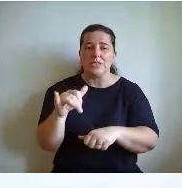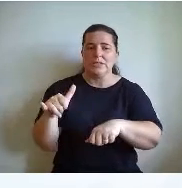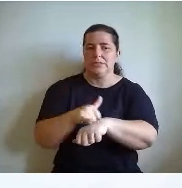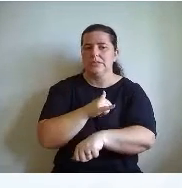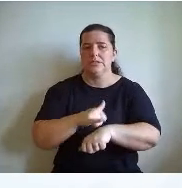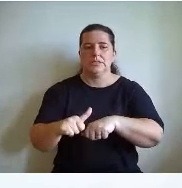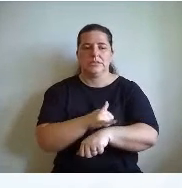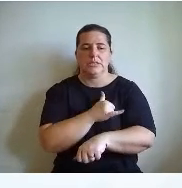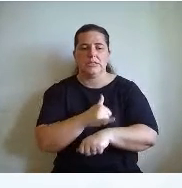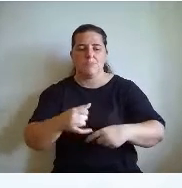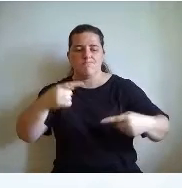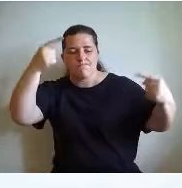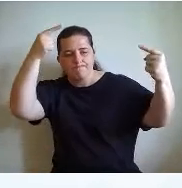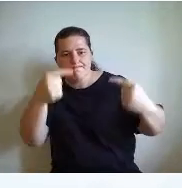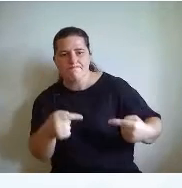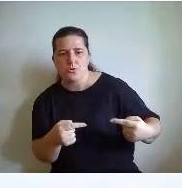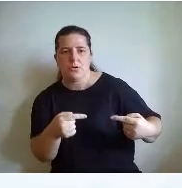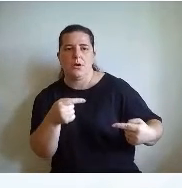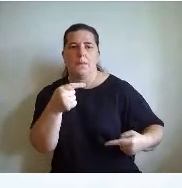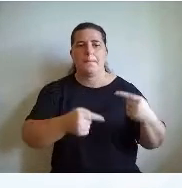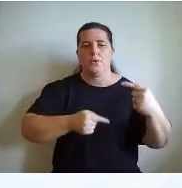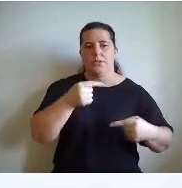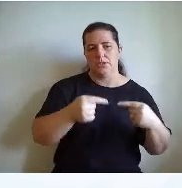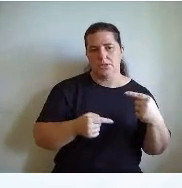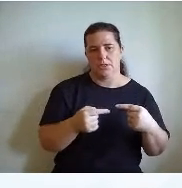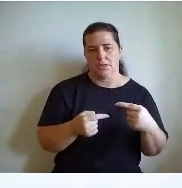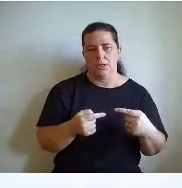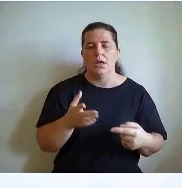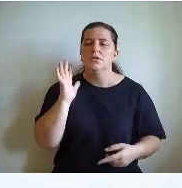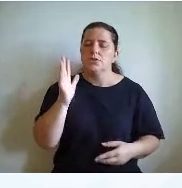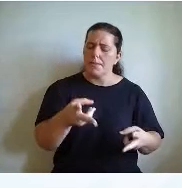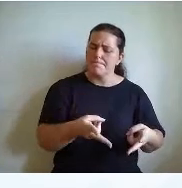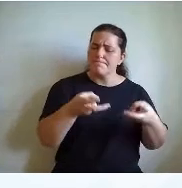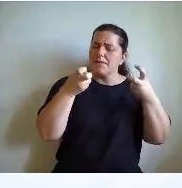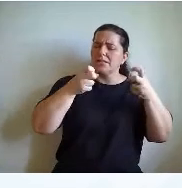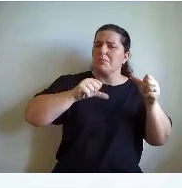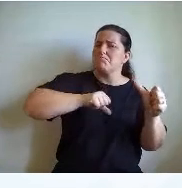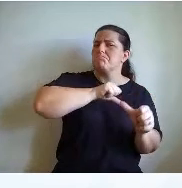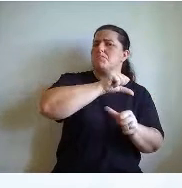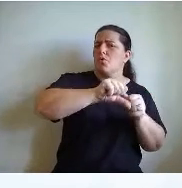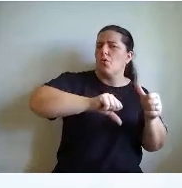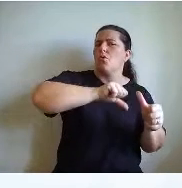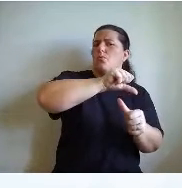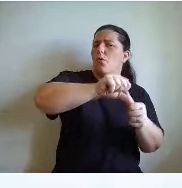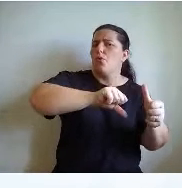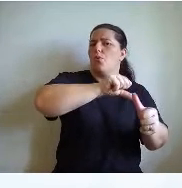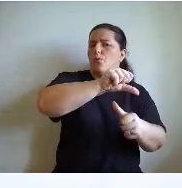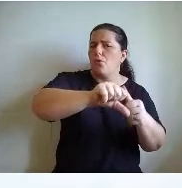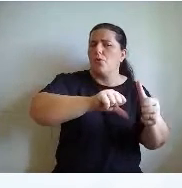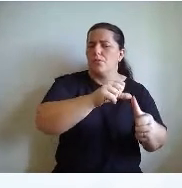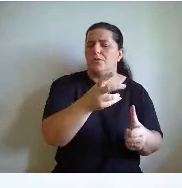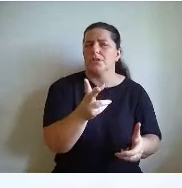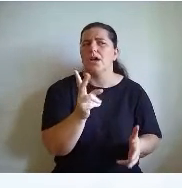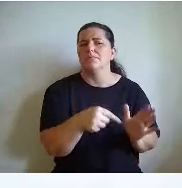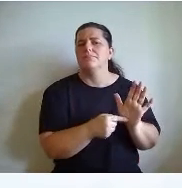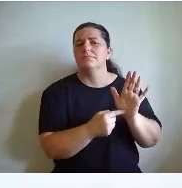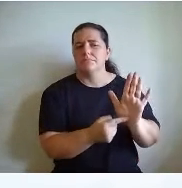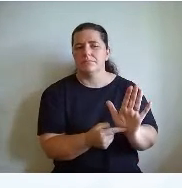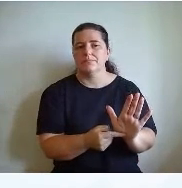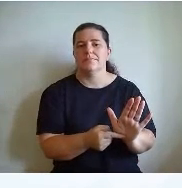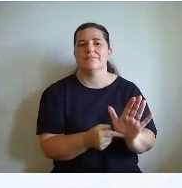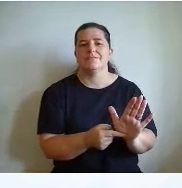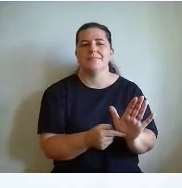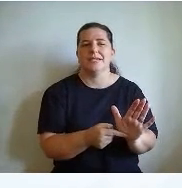é óbvio que a gente já percebe todas as mudanças que traz, vamos dizer assim, o